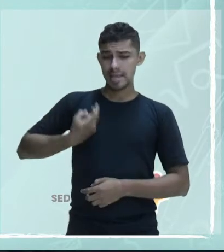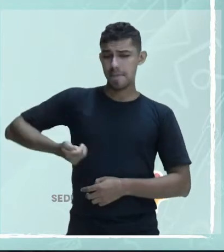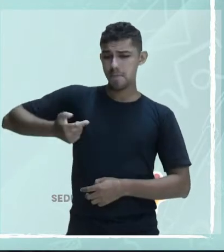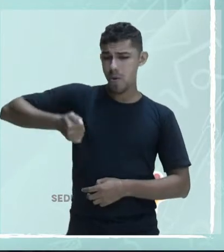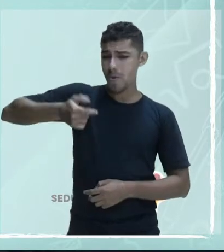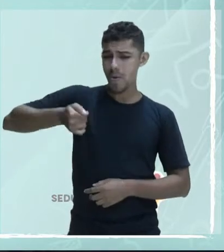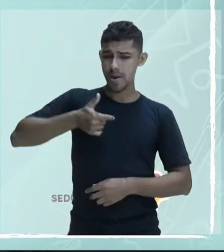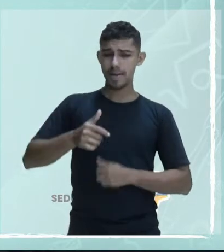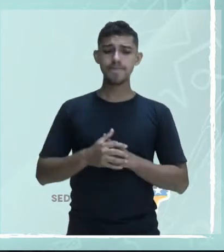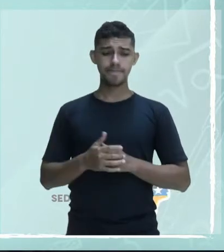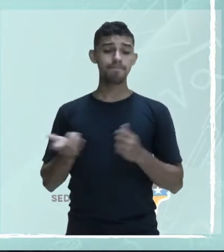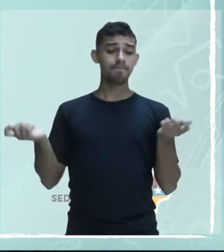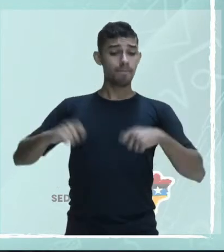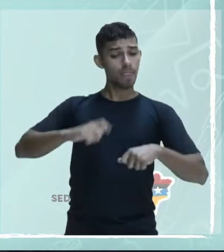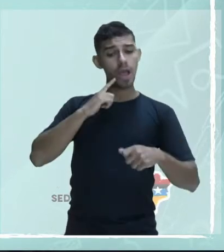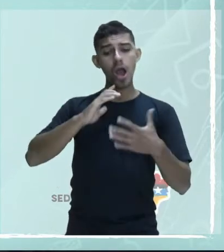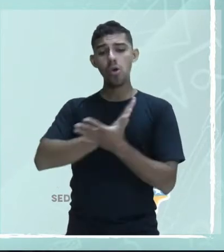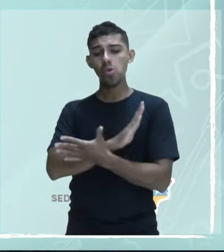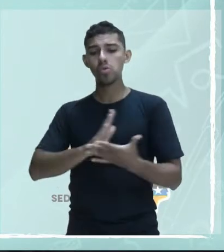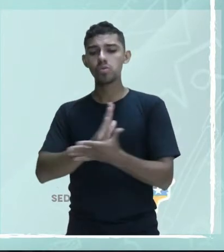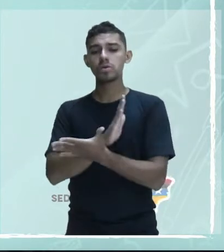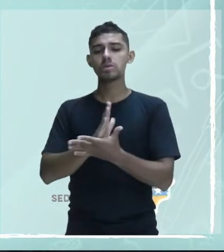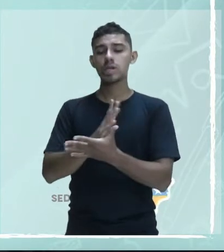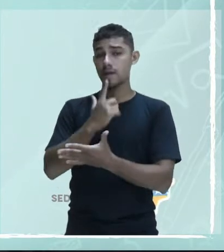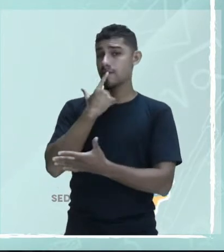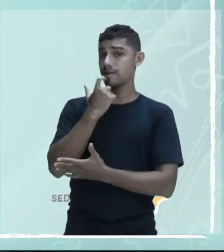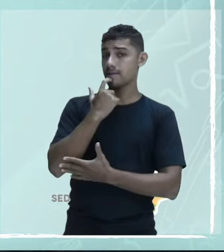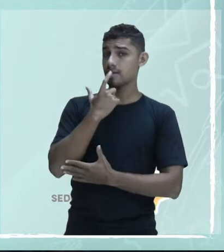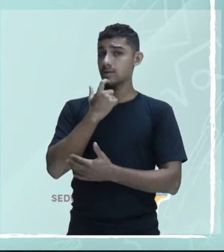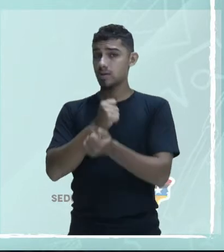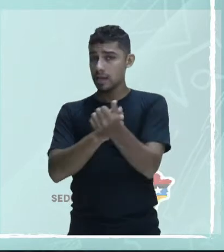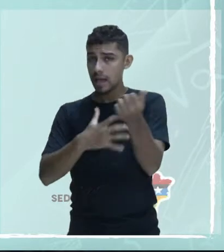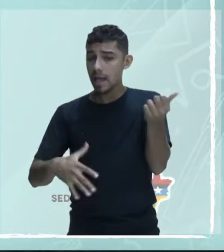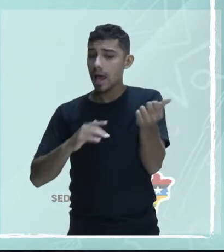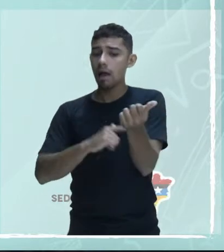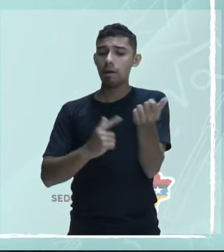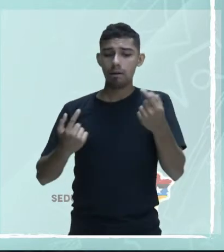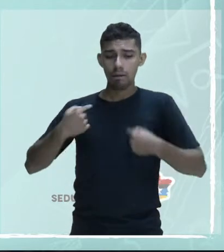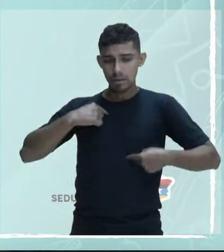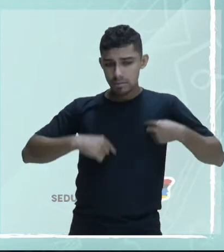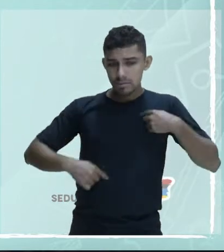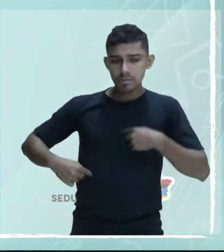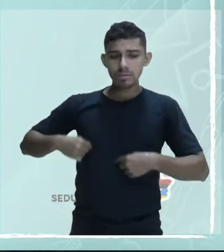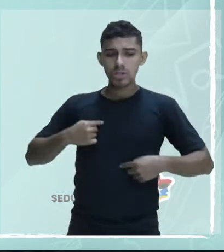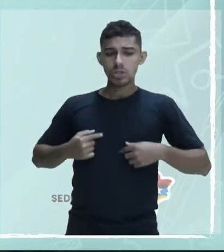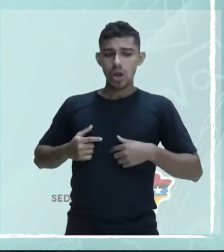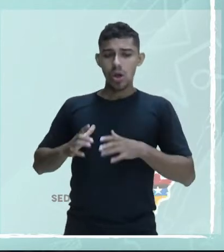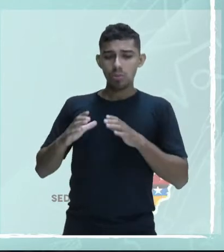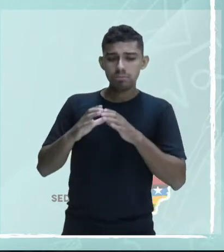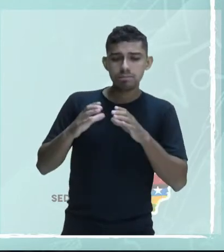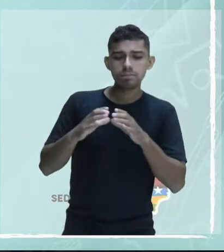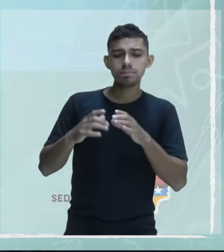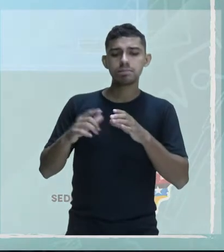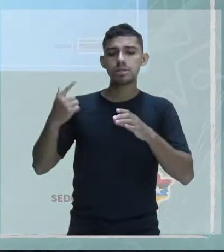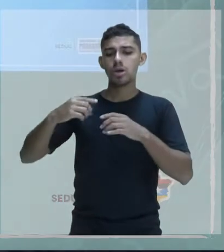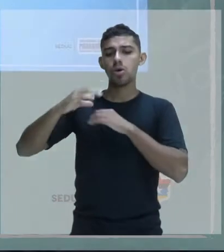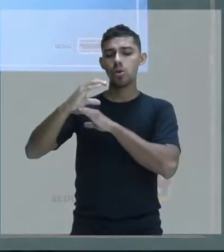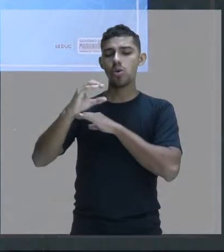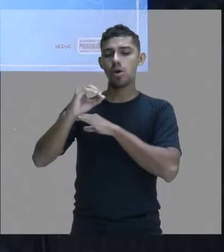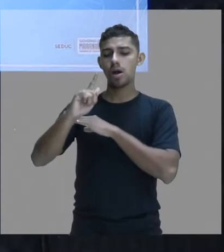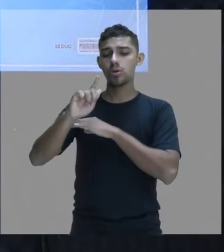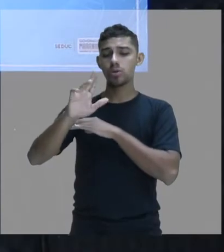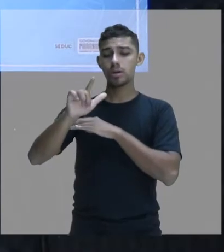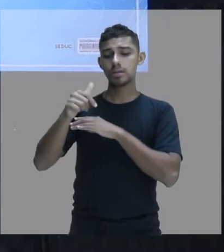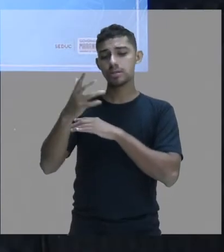Algumas das funções do sangue são transporte de oxigênio e nutrientes, coagulação, defesa do organismo e regulação